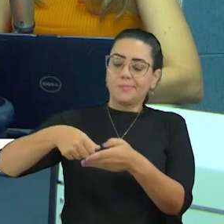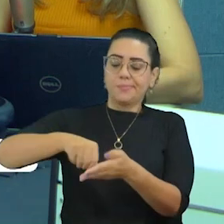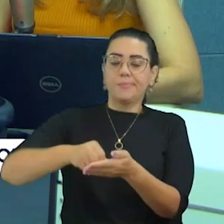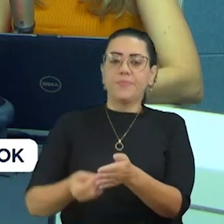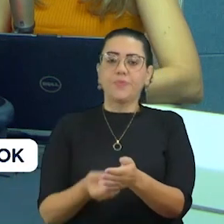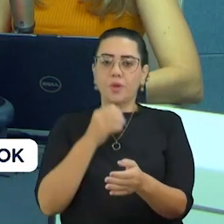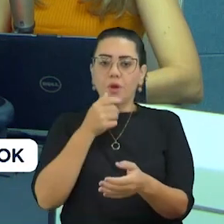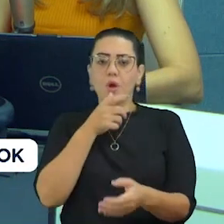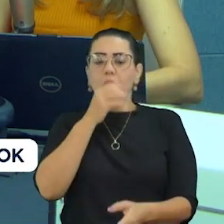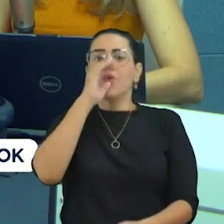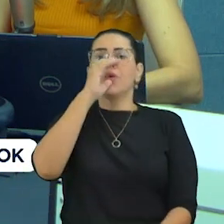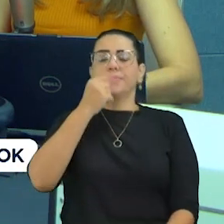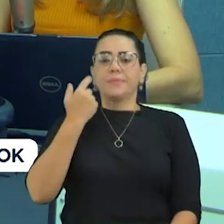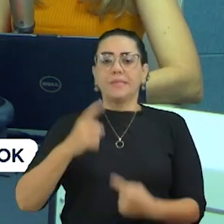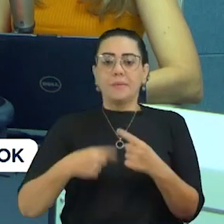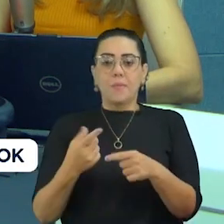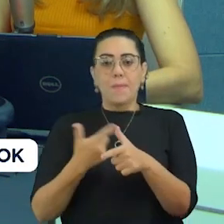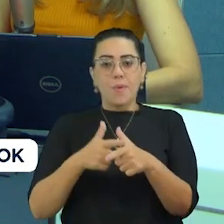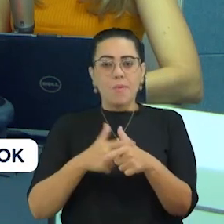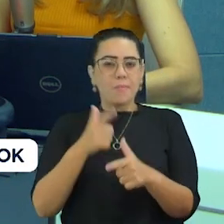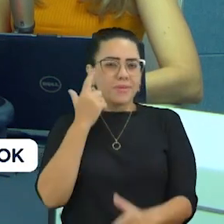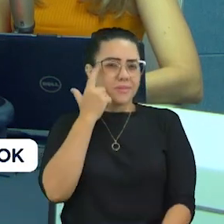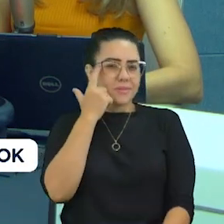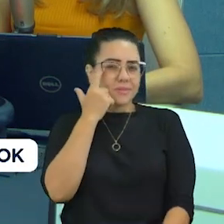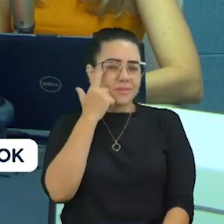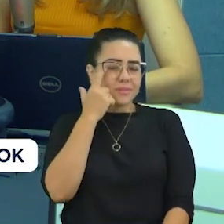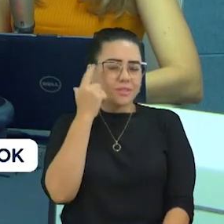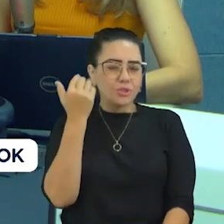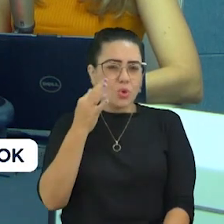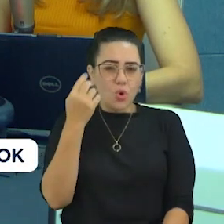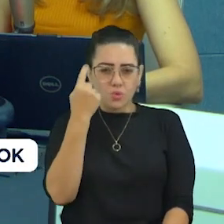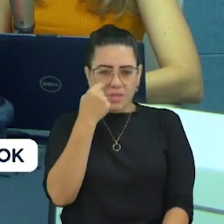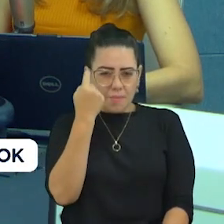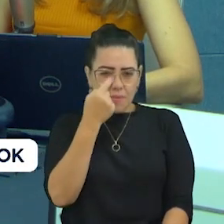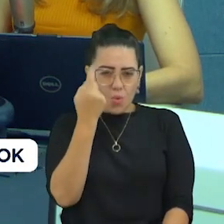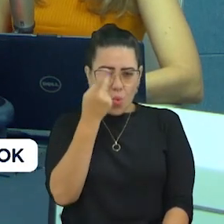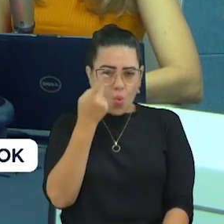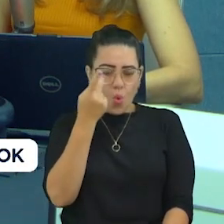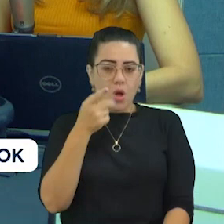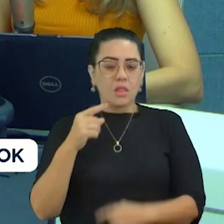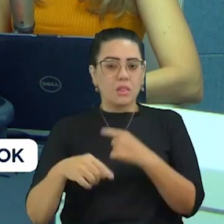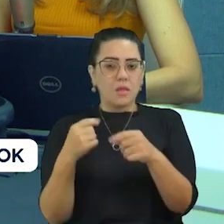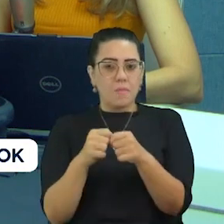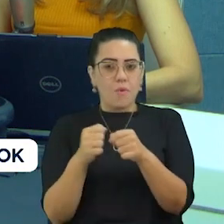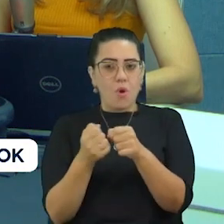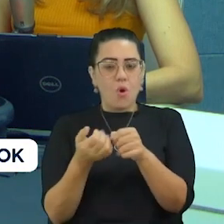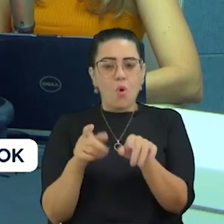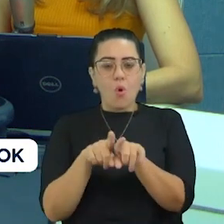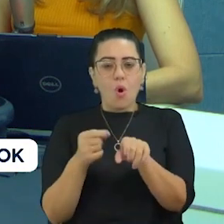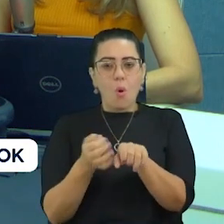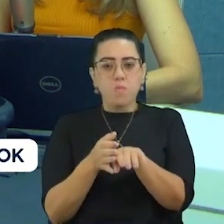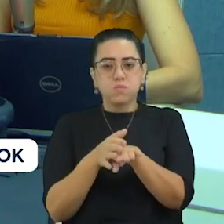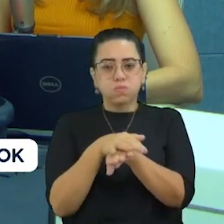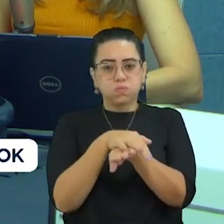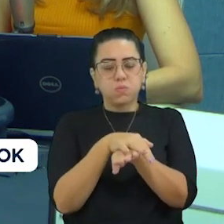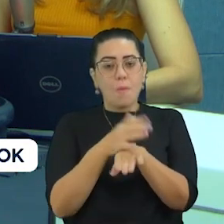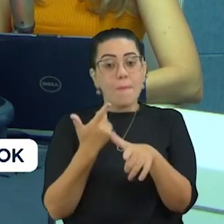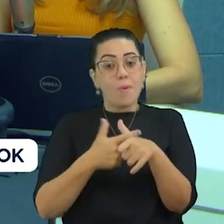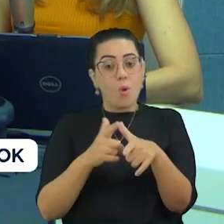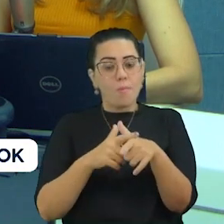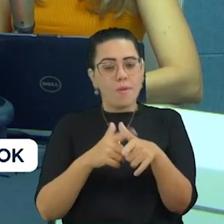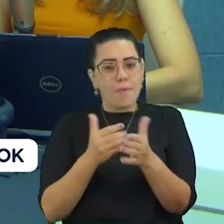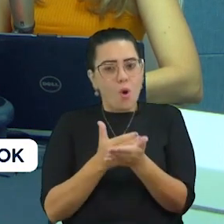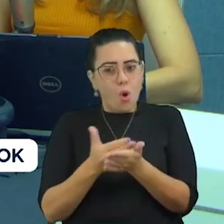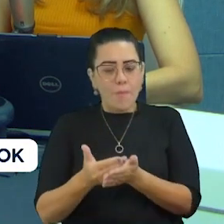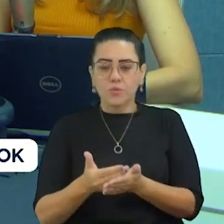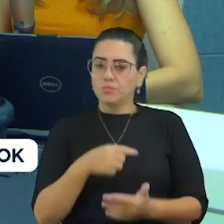e eu tenho um problema ocular. E aí passou a dor e eu mascarei aquele problema original.